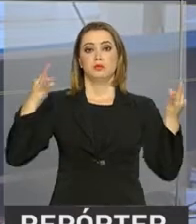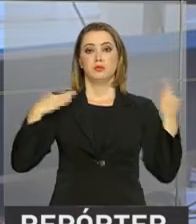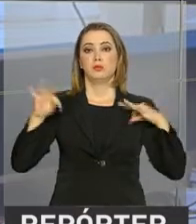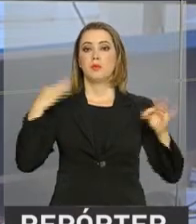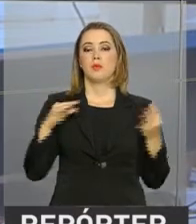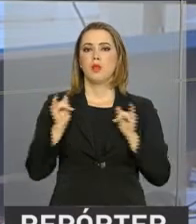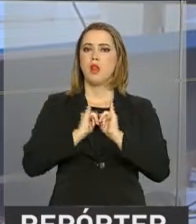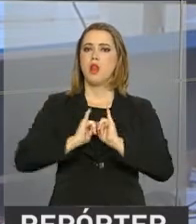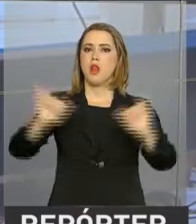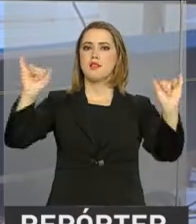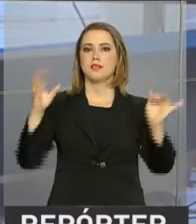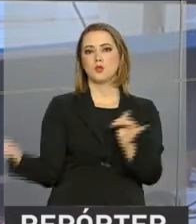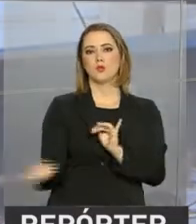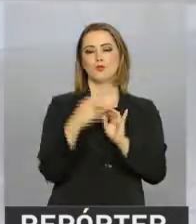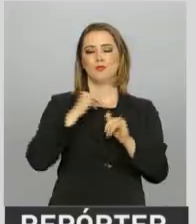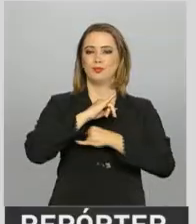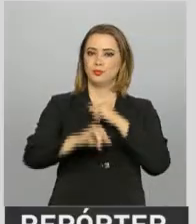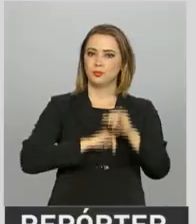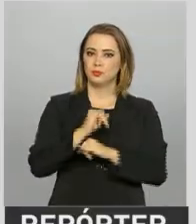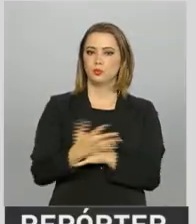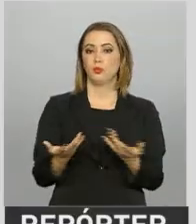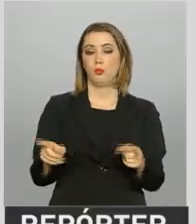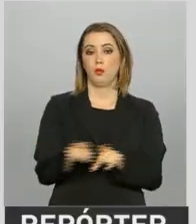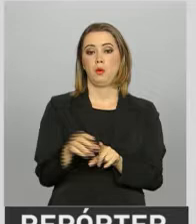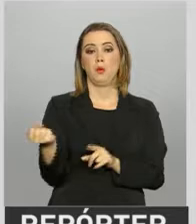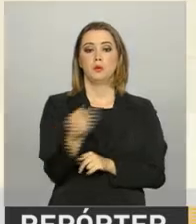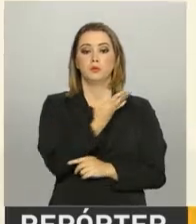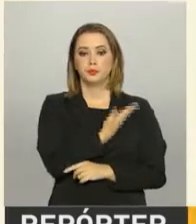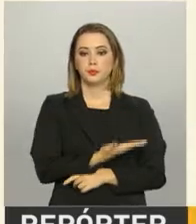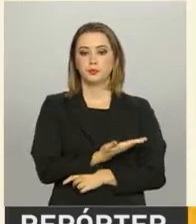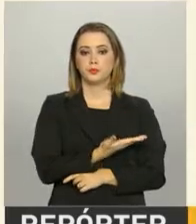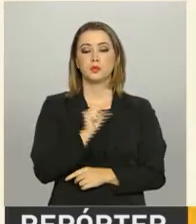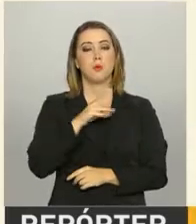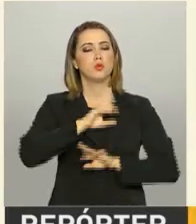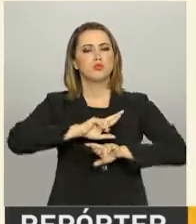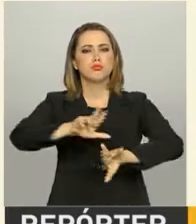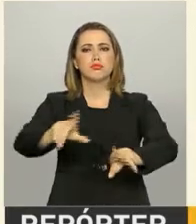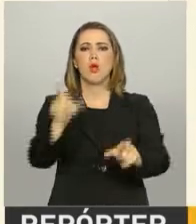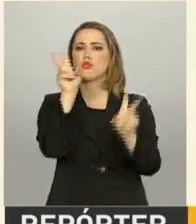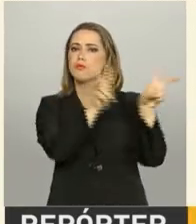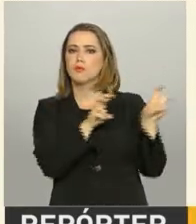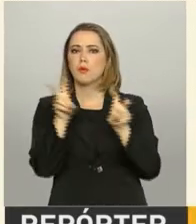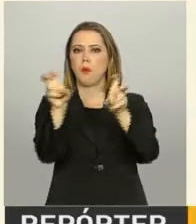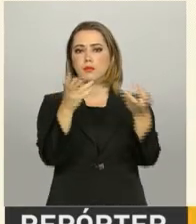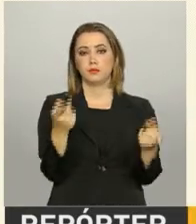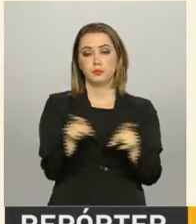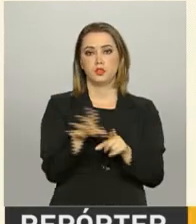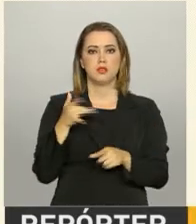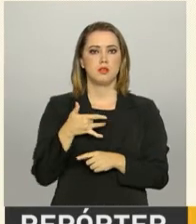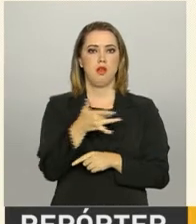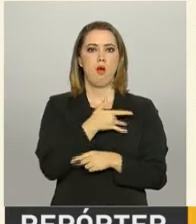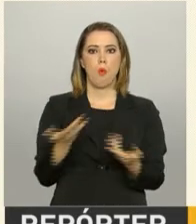viaje legal viajante tem informações sobre meios de transporte hospedagem e saúde a novidade é a seção sobre